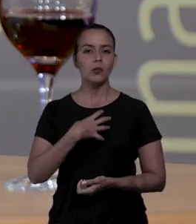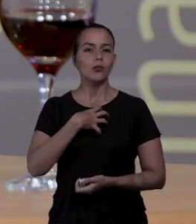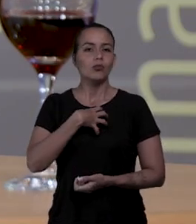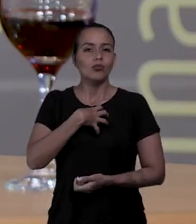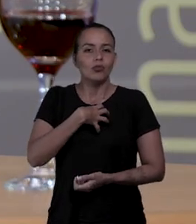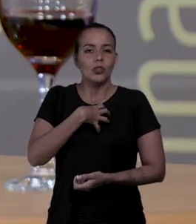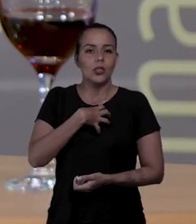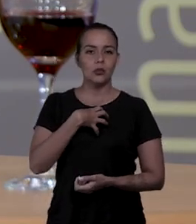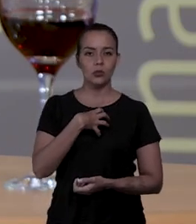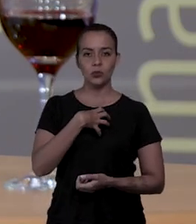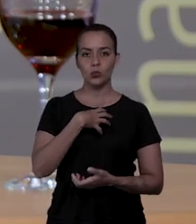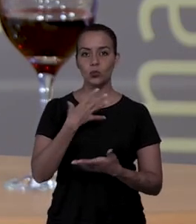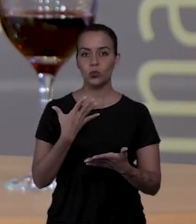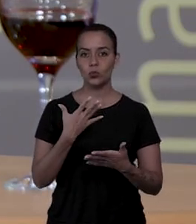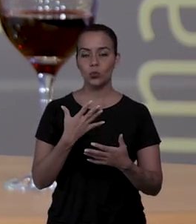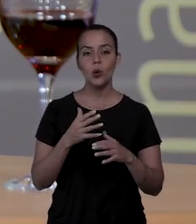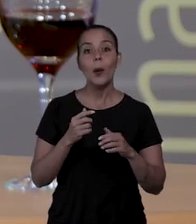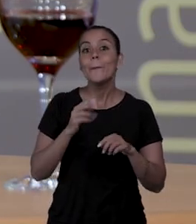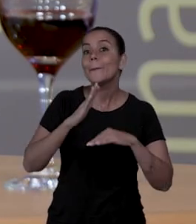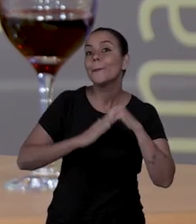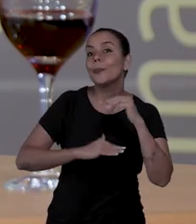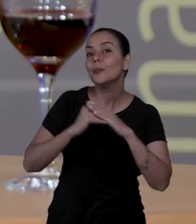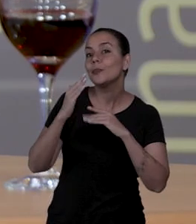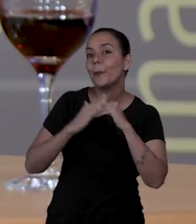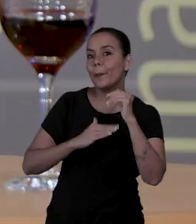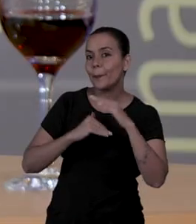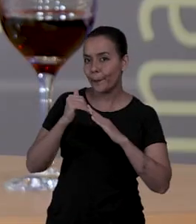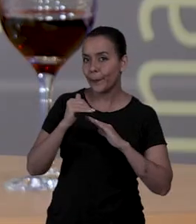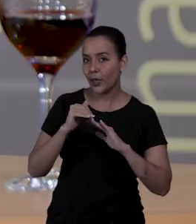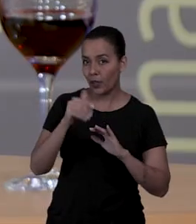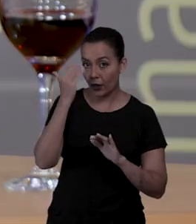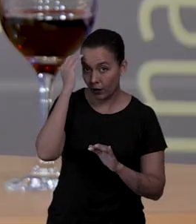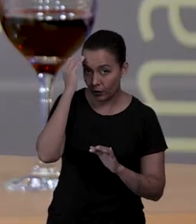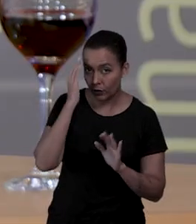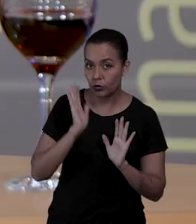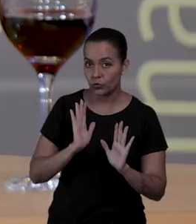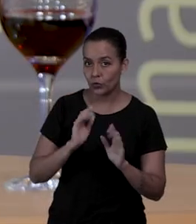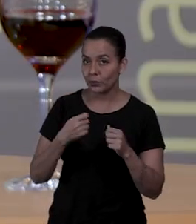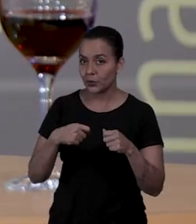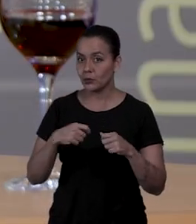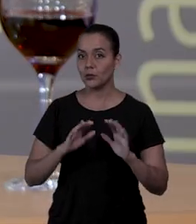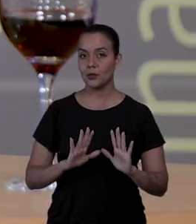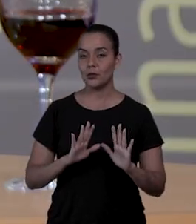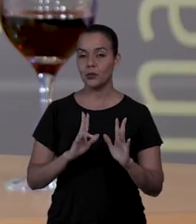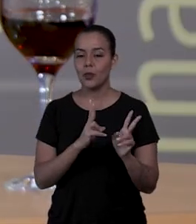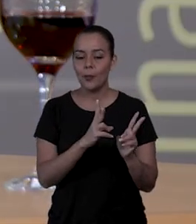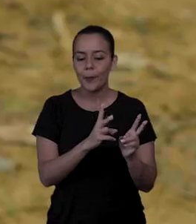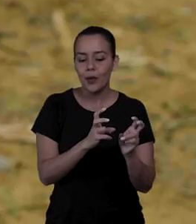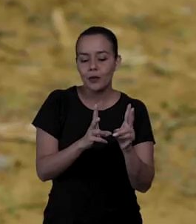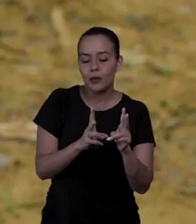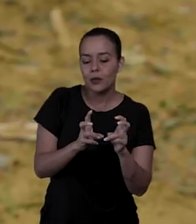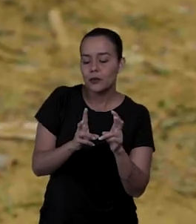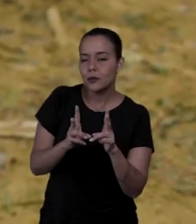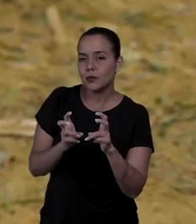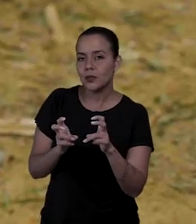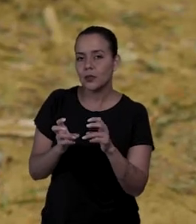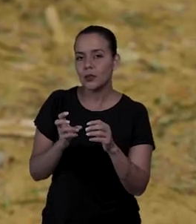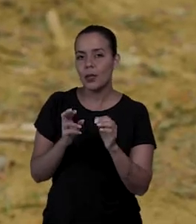Mas, sobretudo, é uma forma de você, na prática,